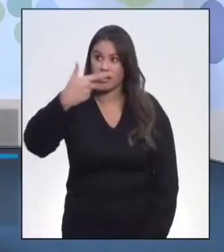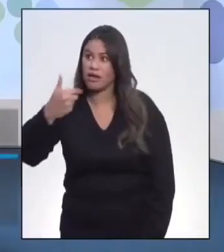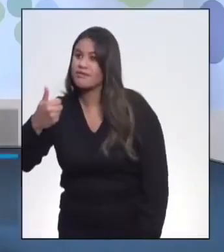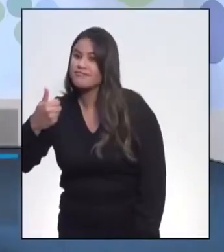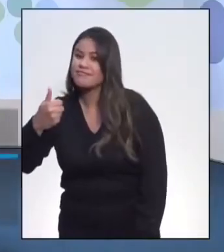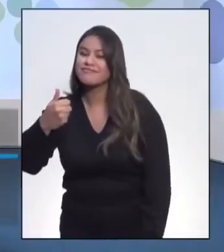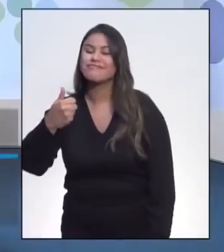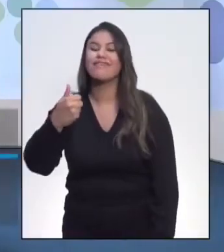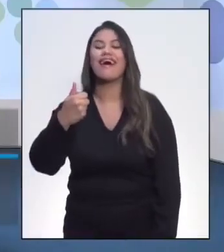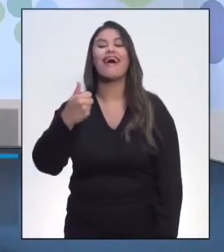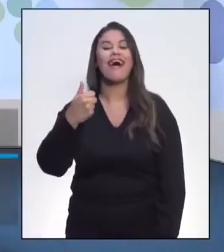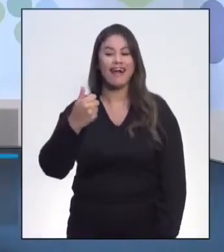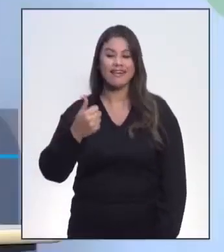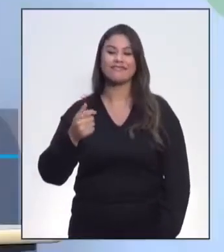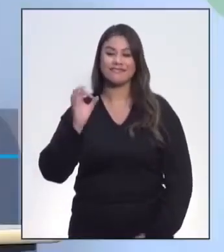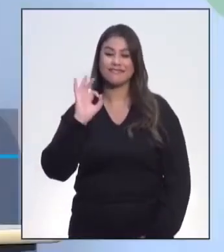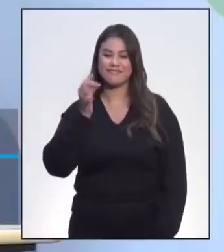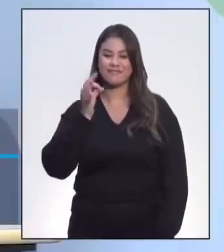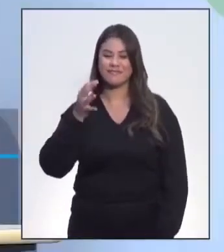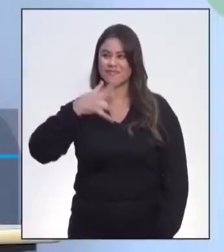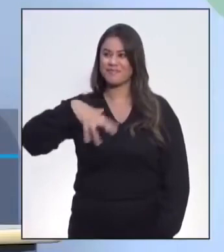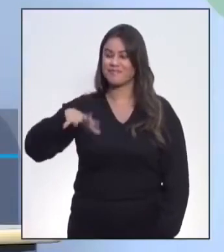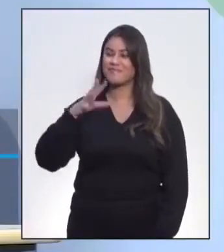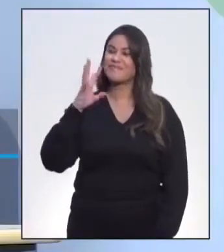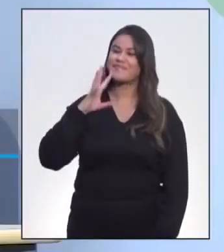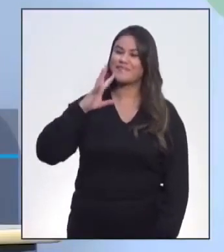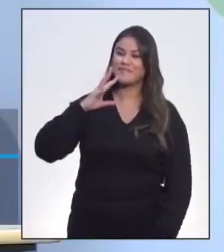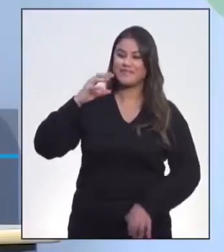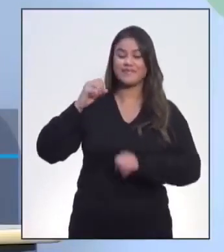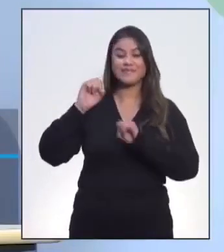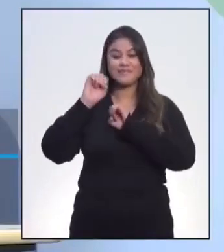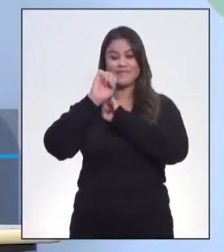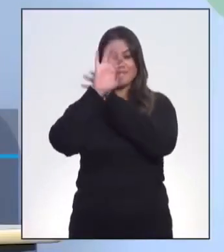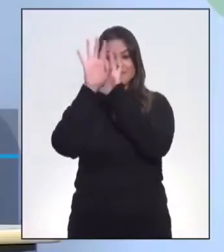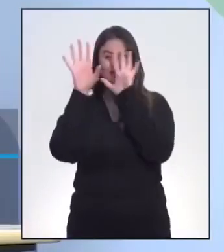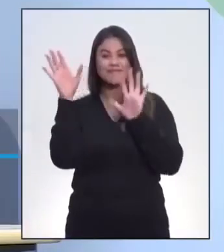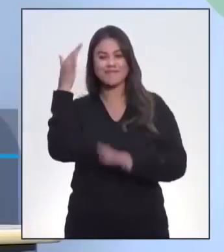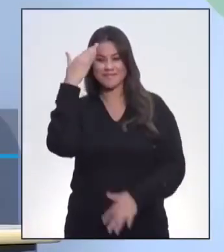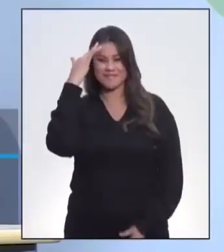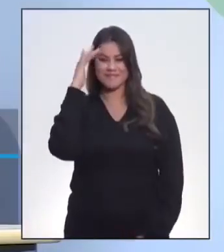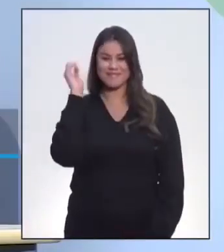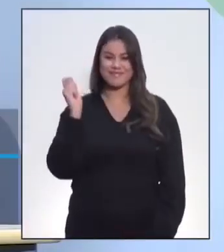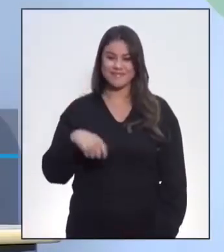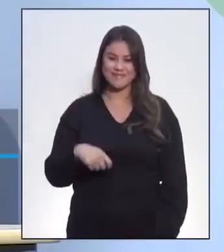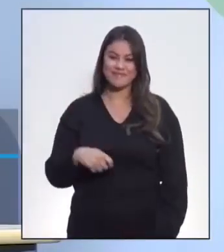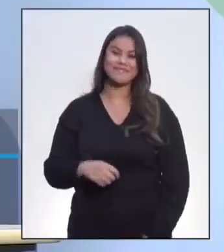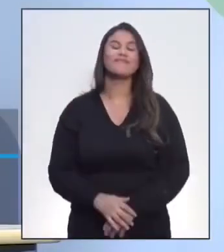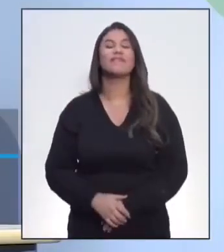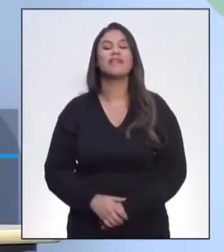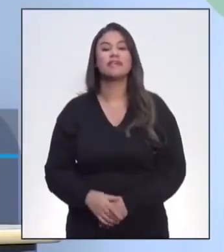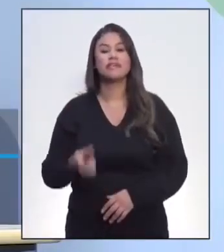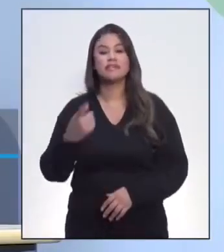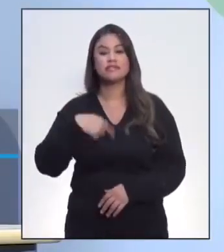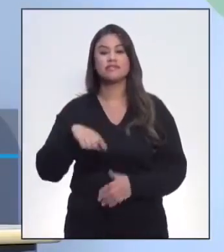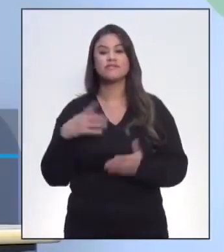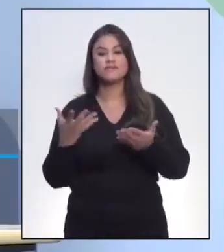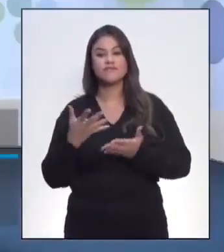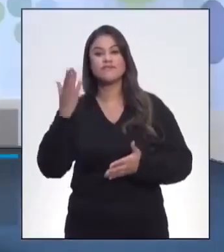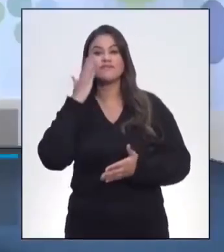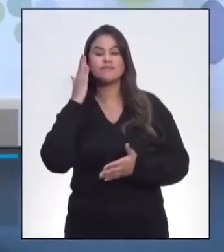mais agradável e fica mais fácil de entender o que ele quer dizer, não é? Perfeito. E hoje a gente reforça a importância de